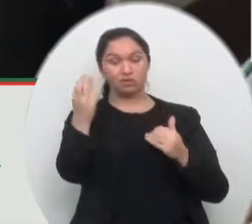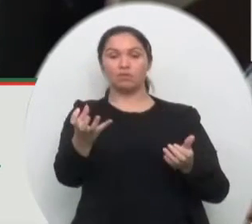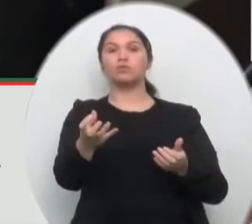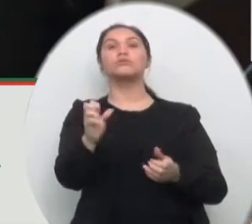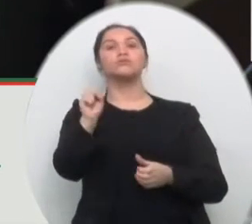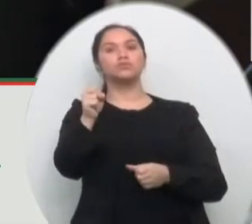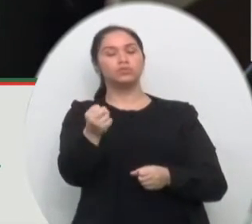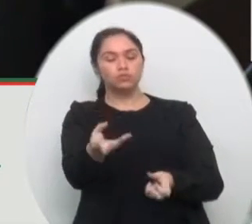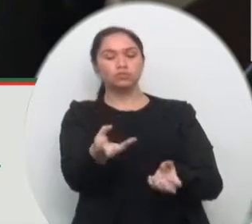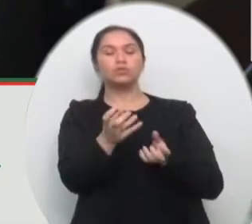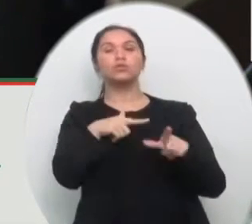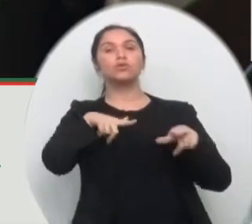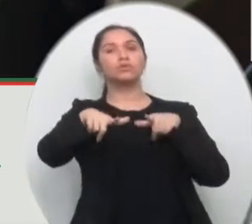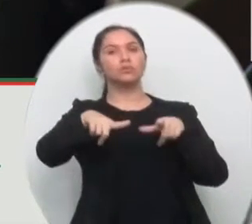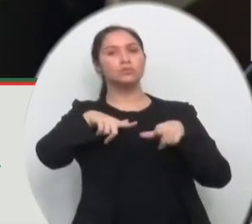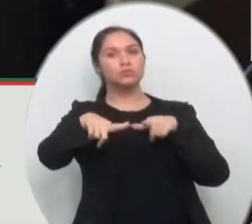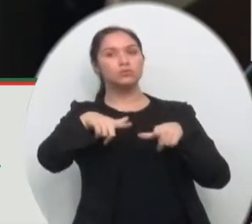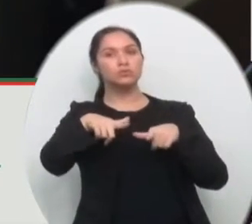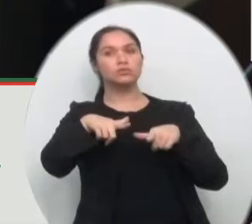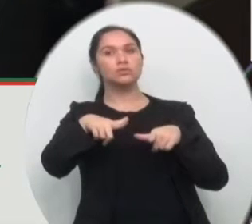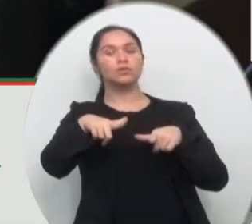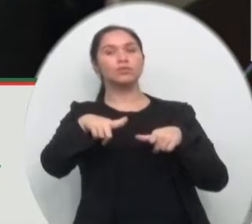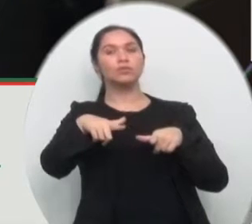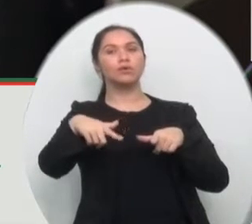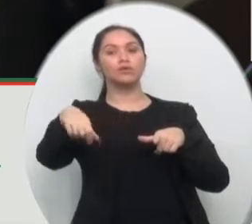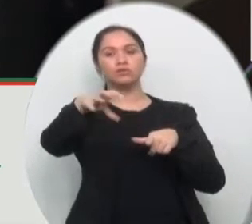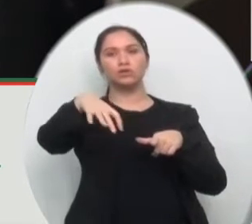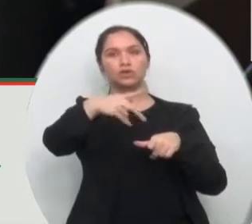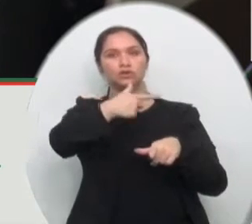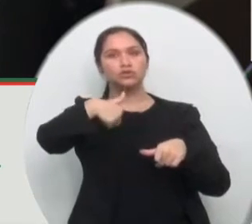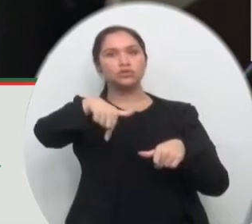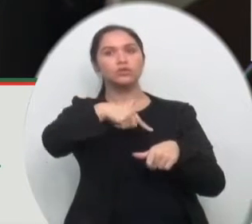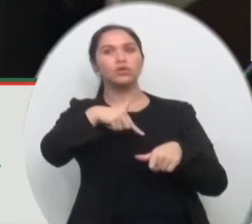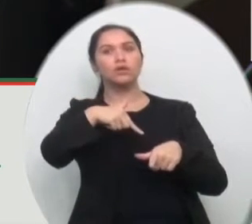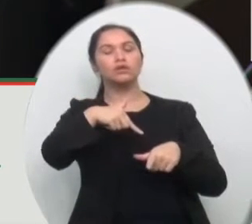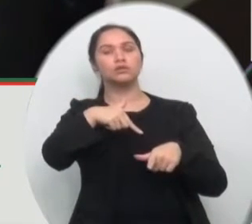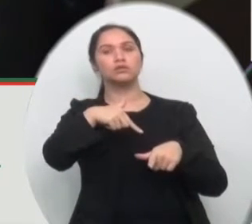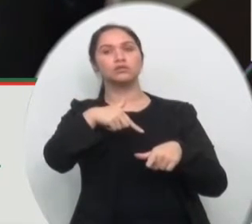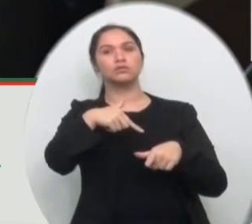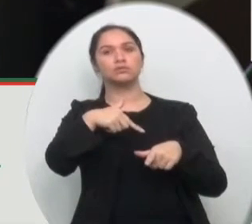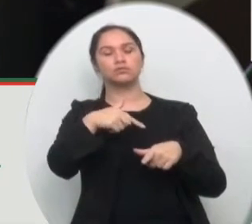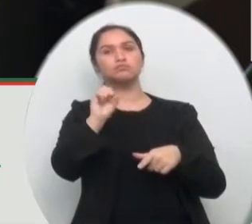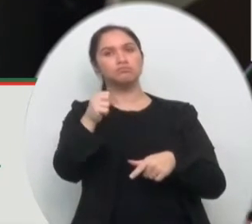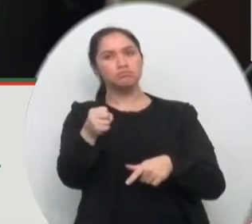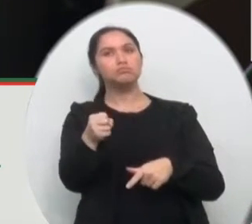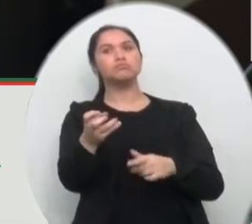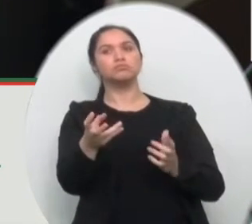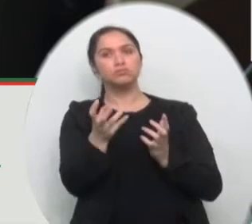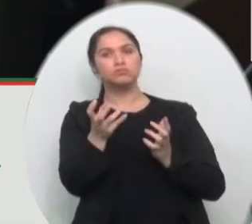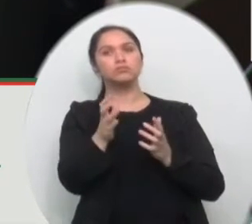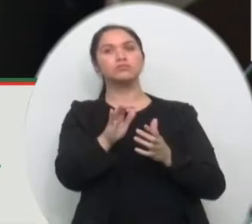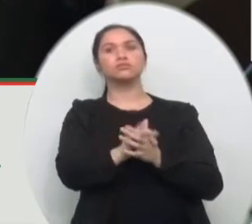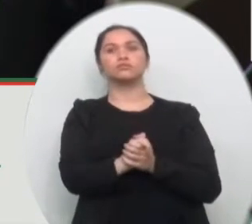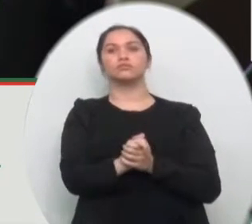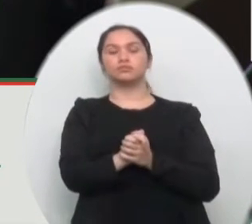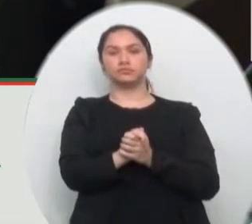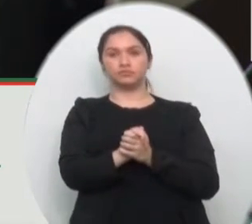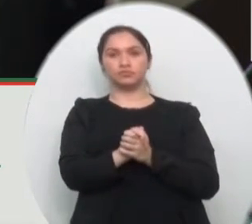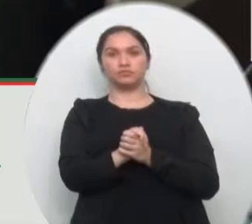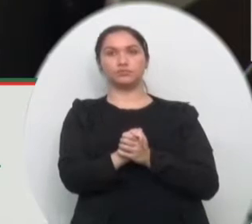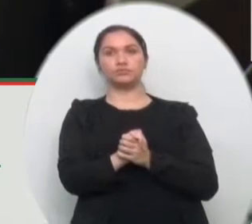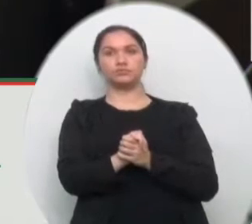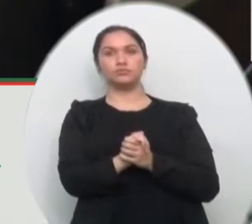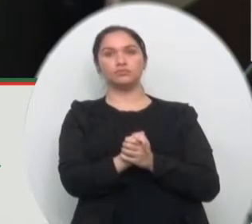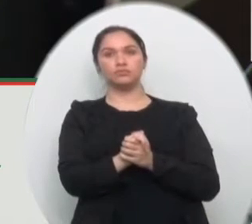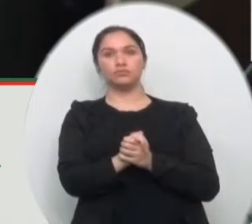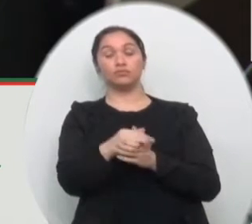de emprego na nossa região. Mesmo porque nós passamos por uma crise. Não é verdade? Quem